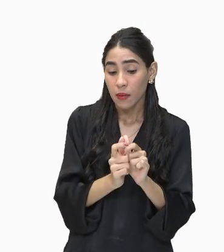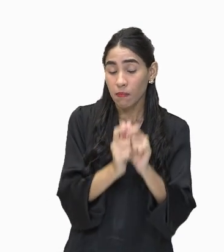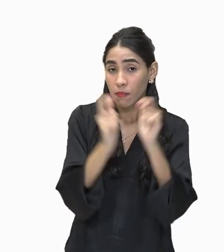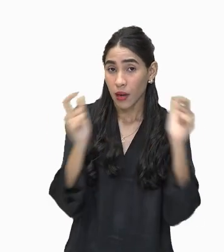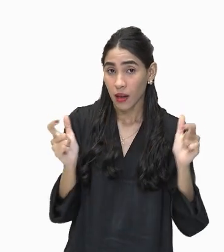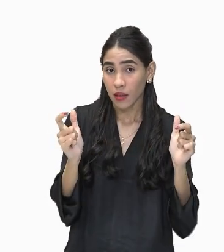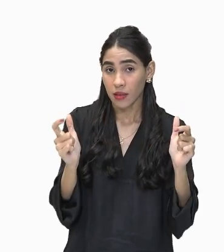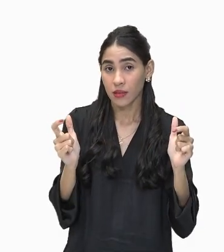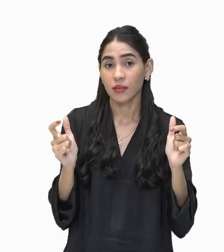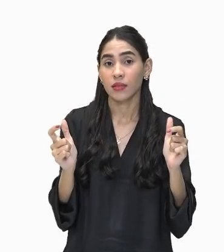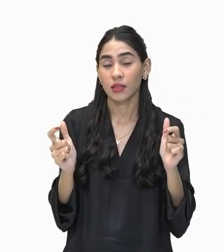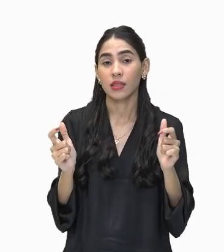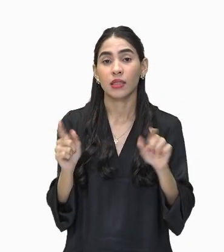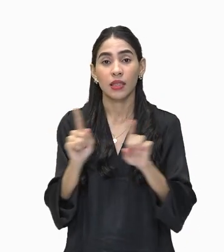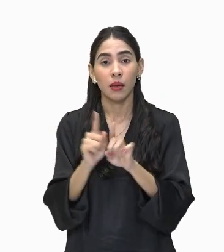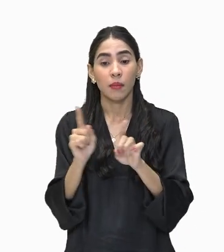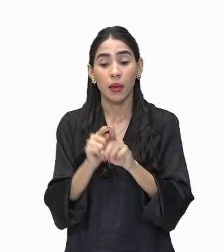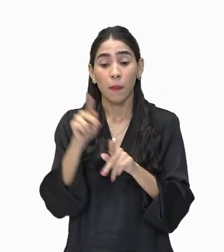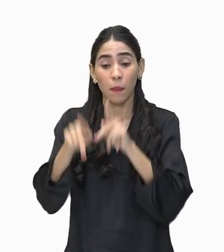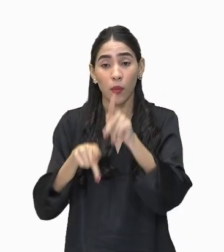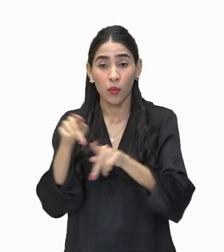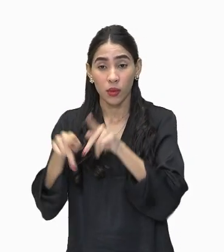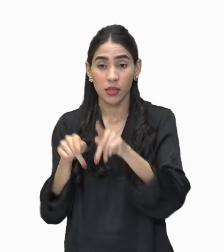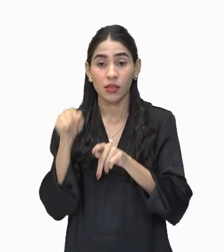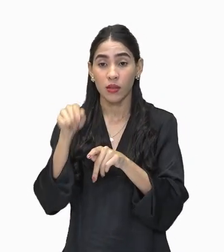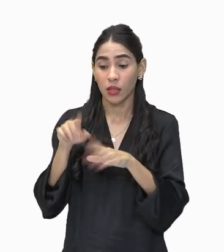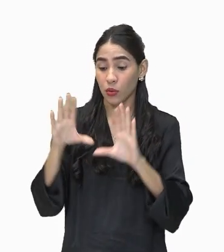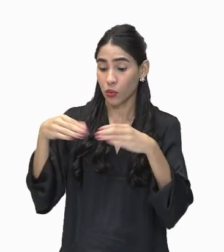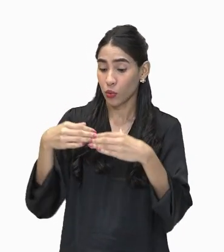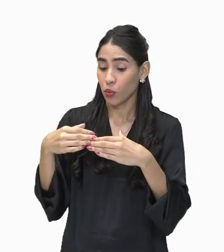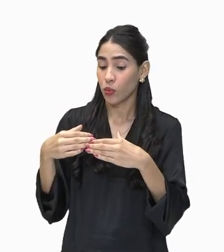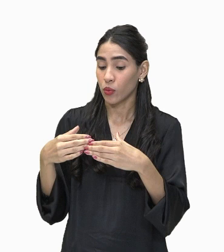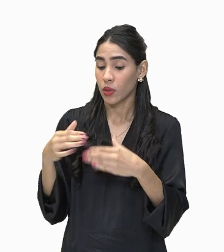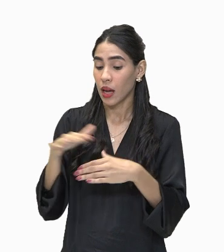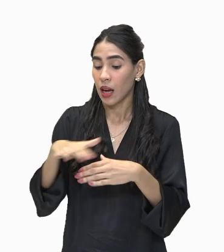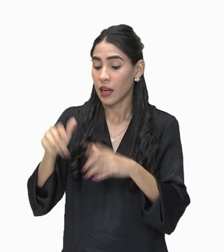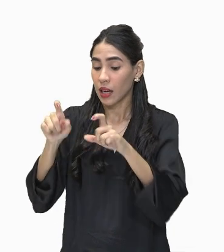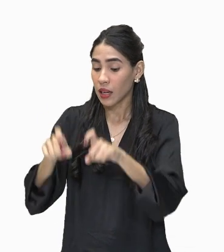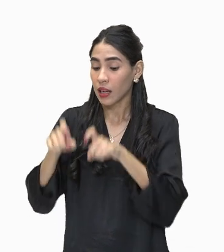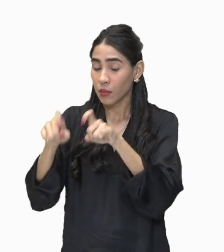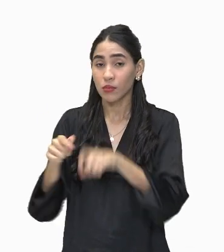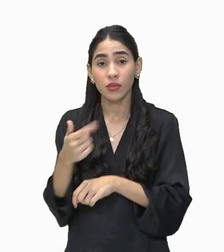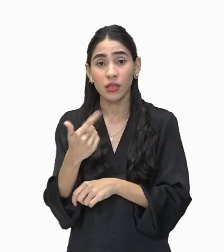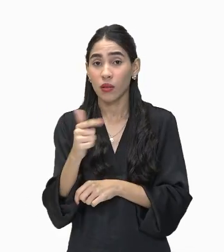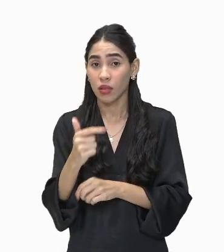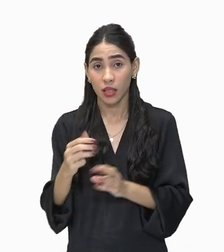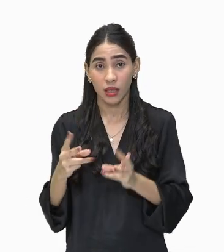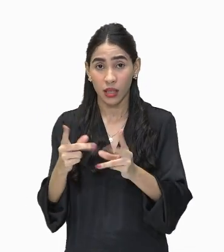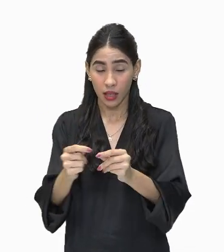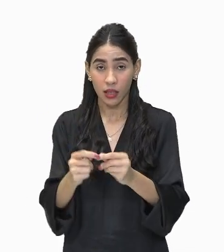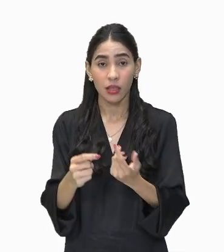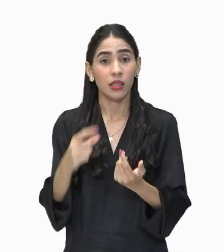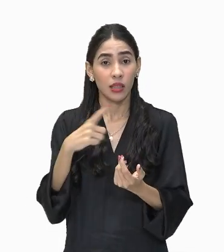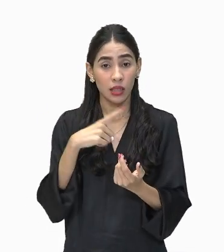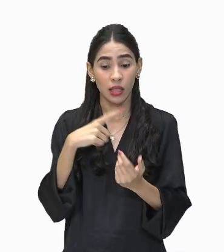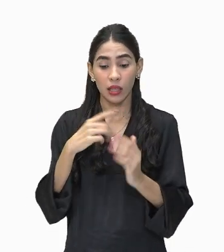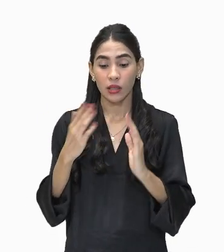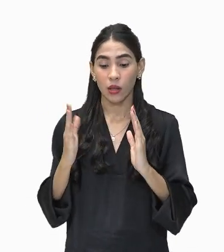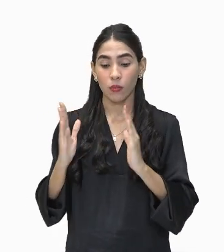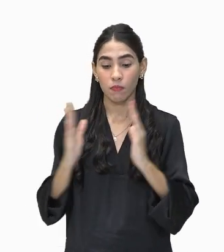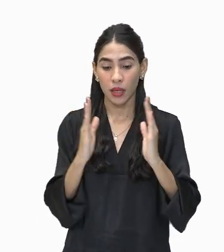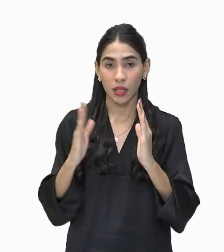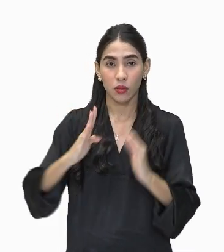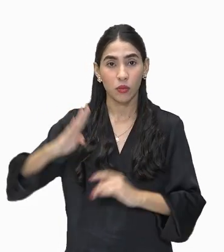e uma grande parte da população trabalhadora do campo não tem terra, né? Então, houve um processo, mesmo